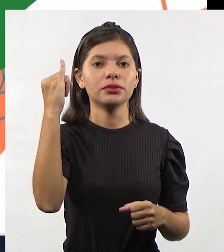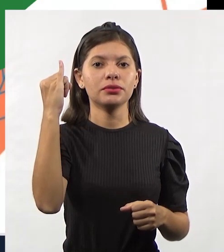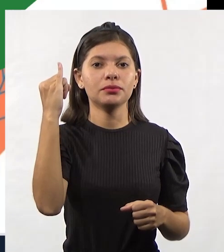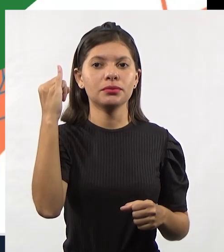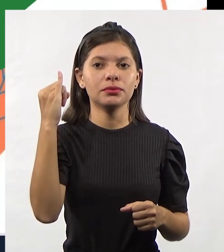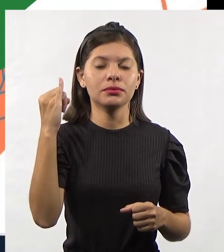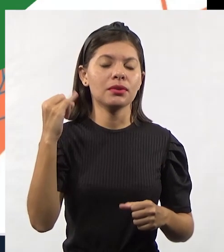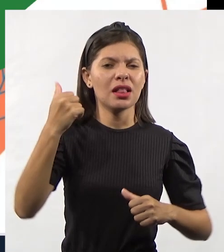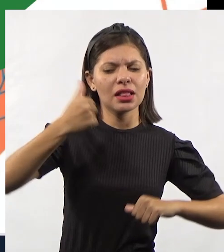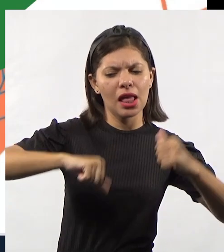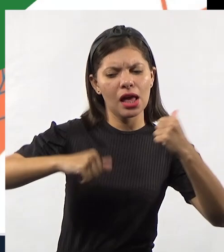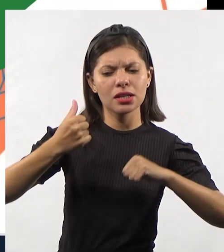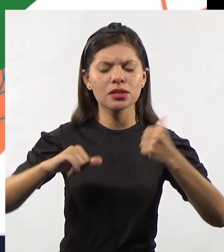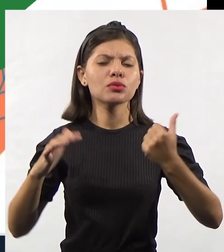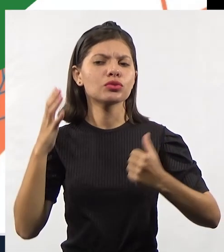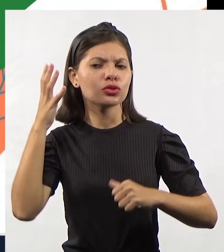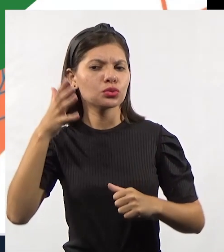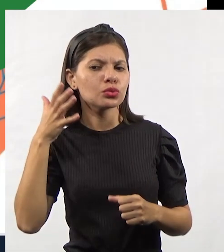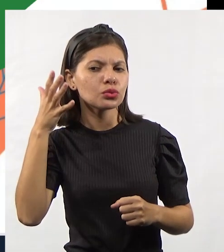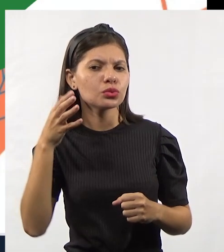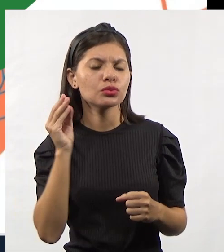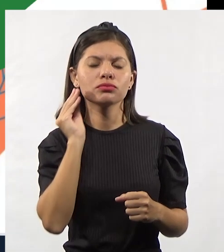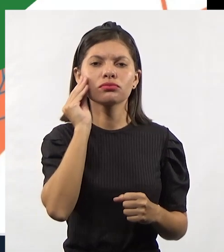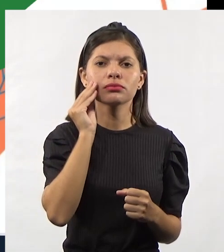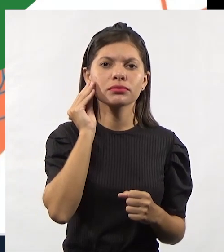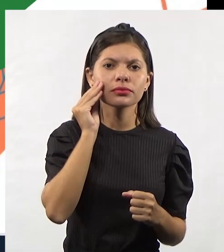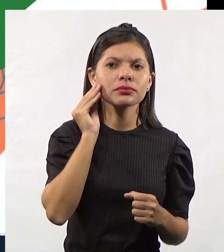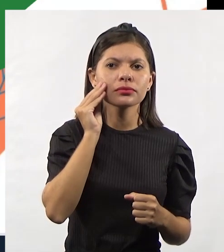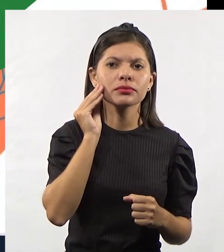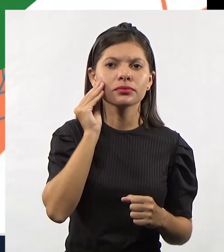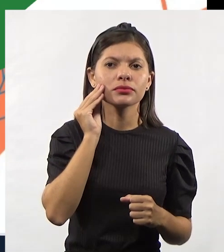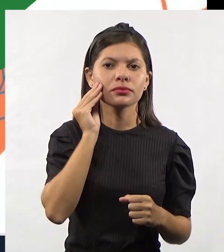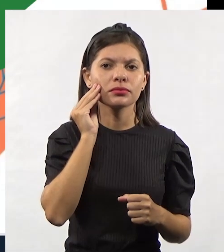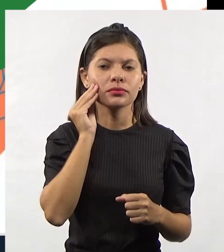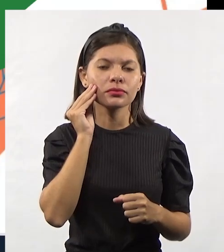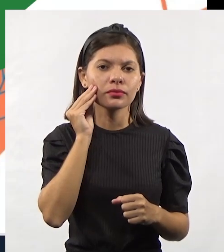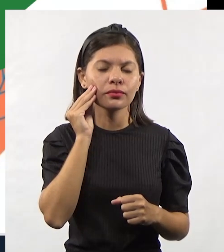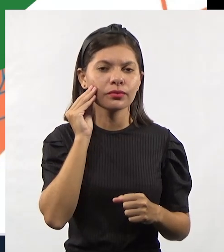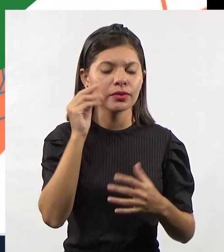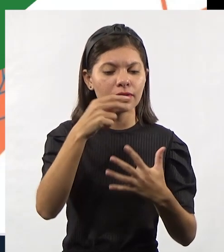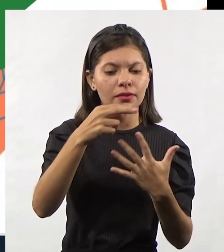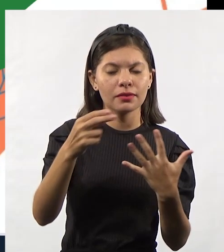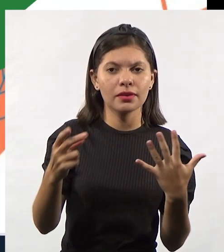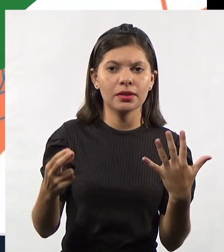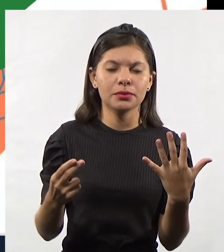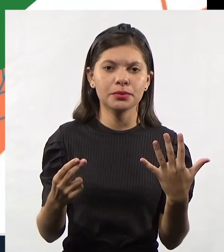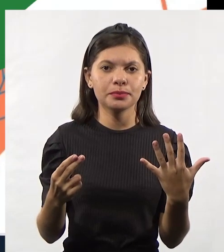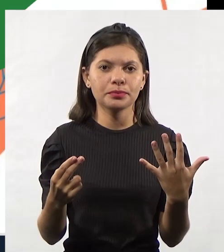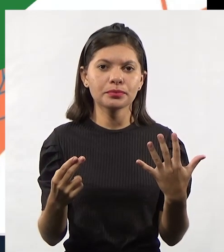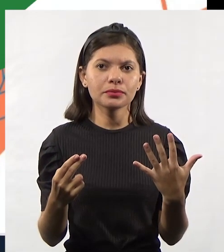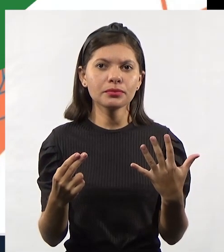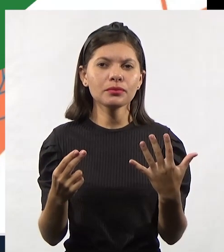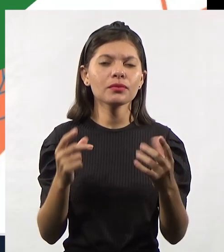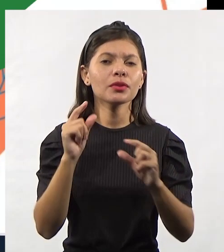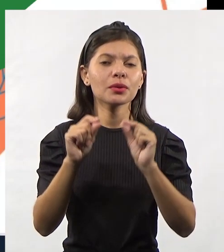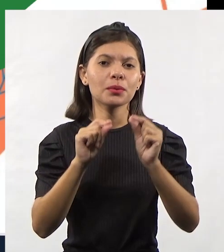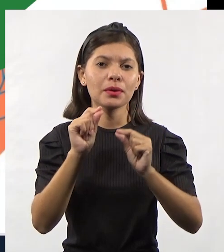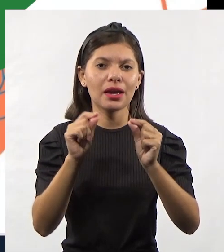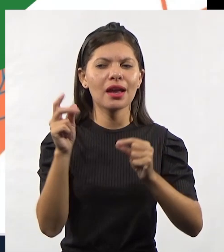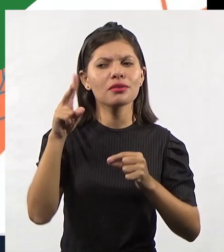que a análise do discurso a experimentação e a prototipagem bom falando especialmente